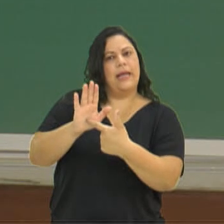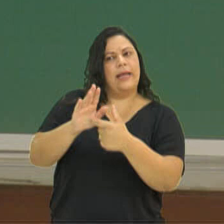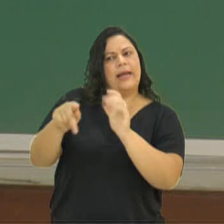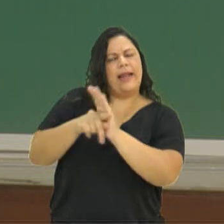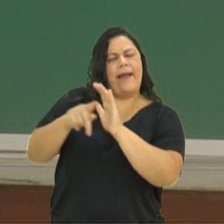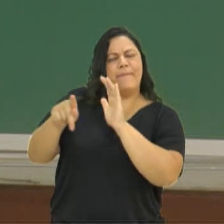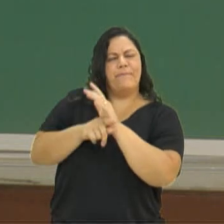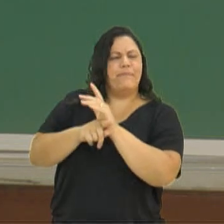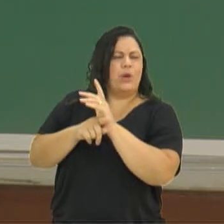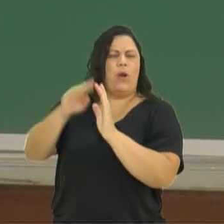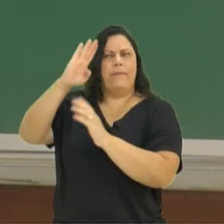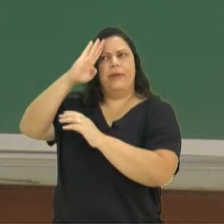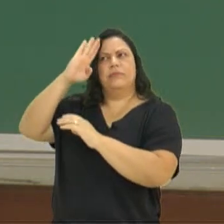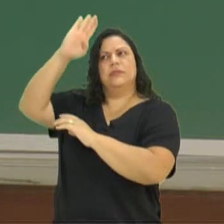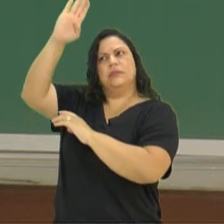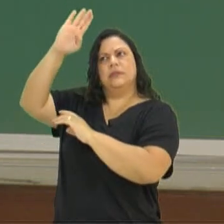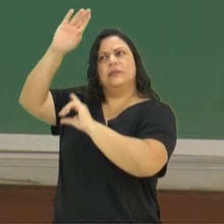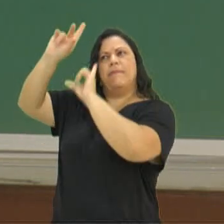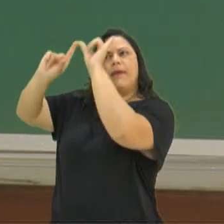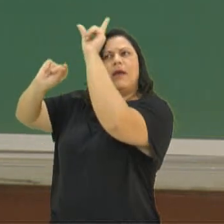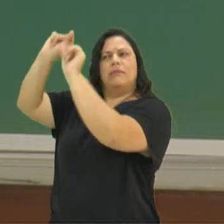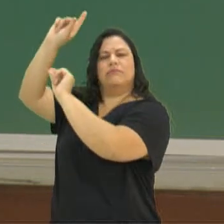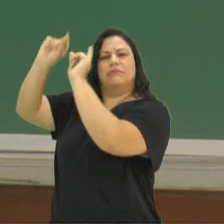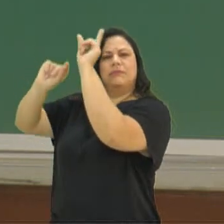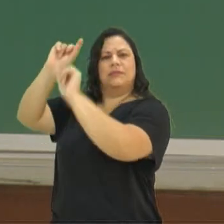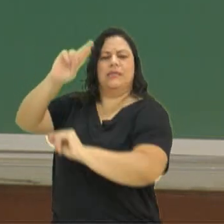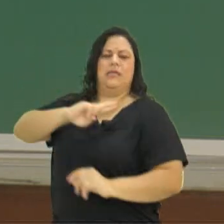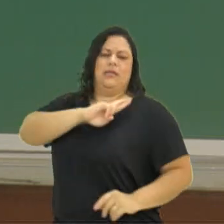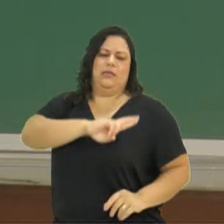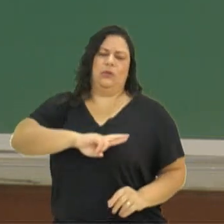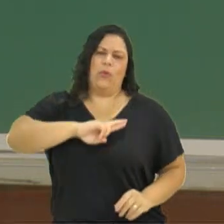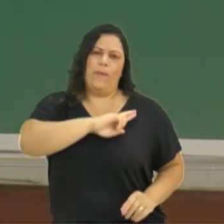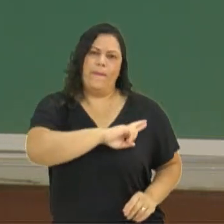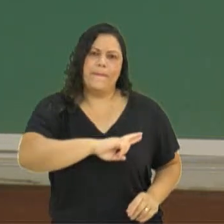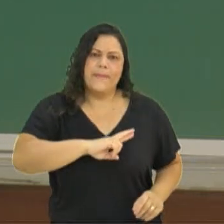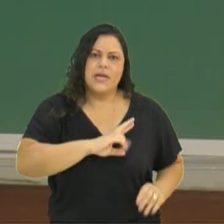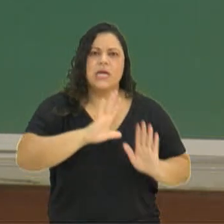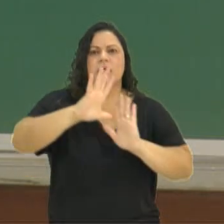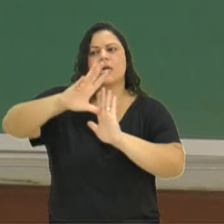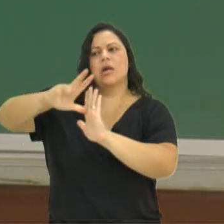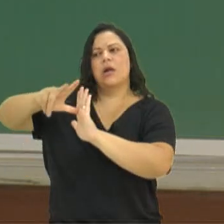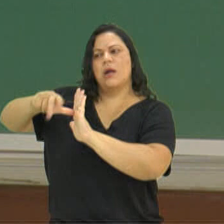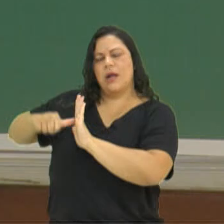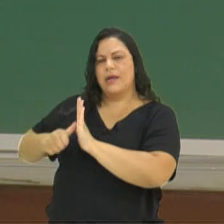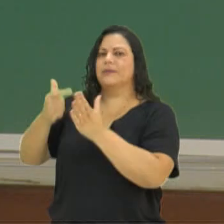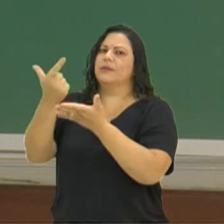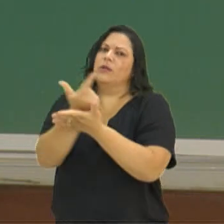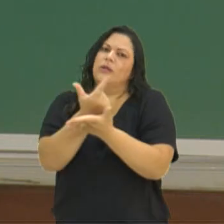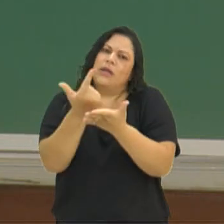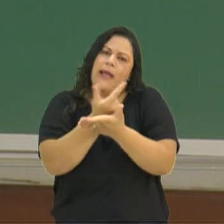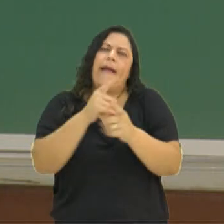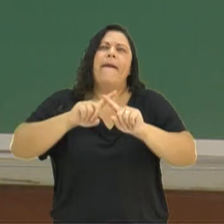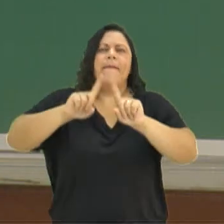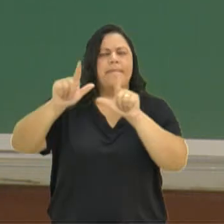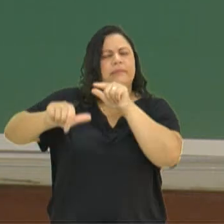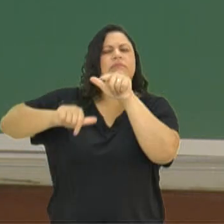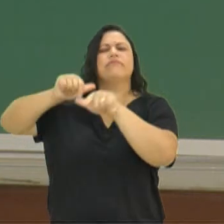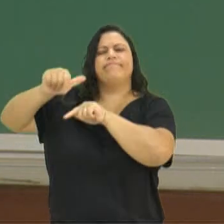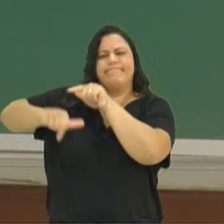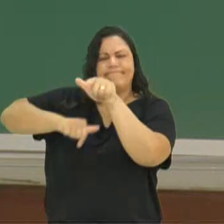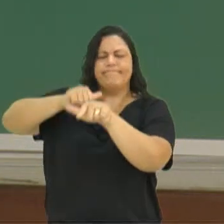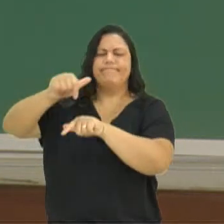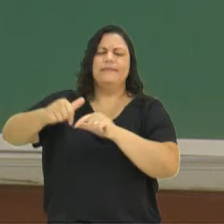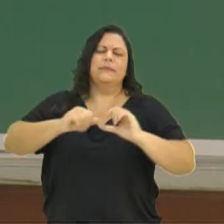desse romance, né? Ela é uma ladra de livros, mas ela é trabalhadora, ela tem um coração grande, ela